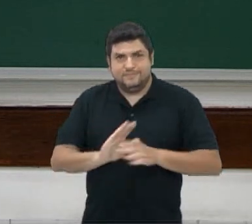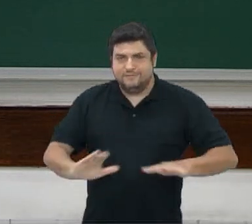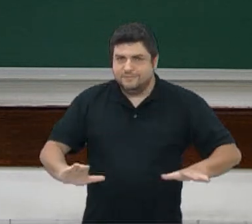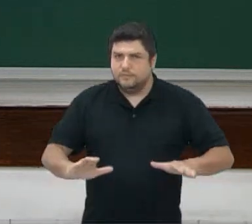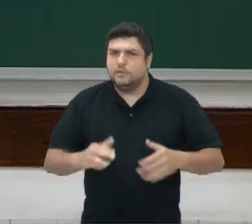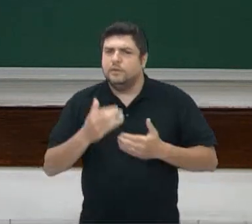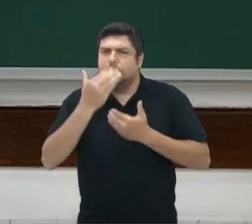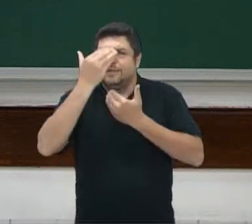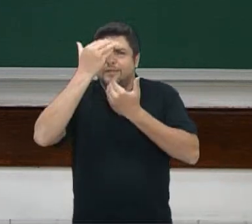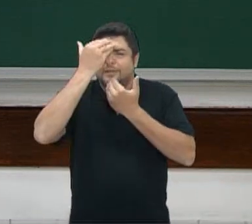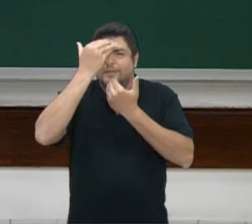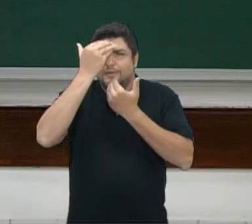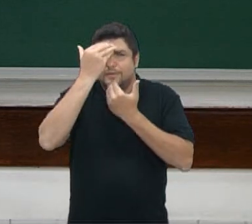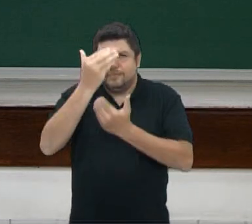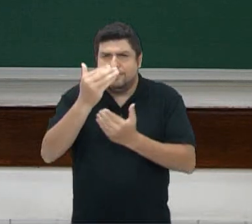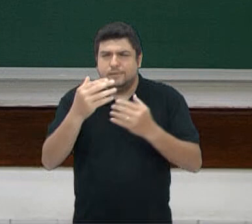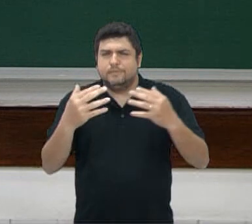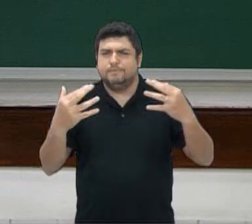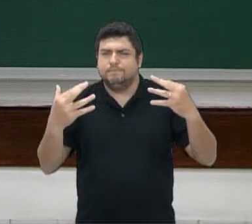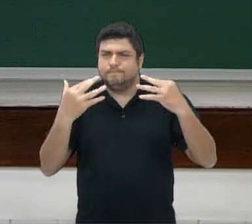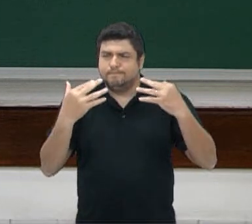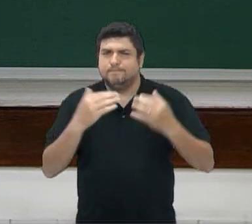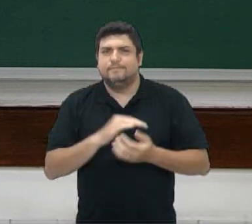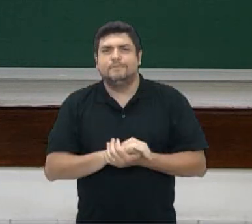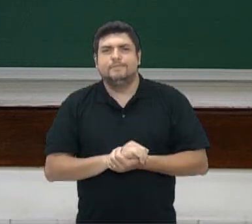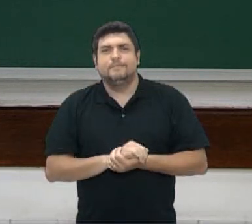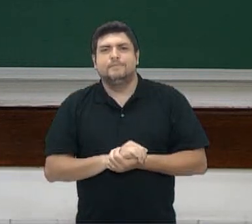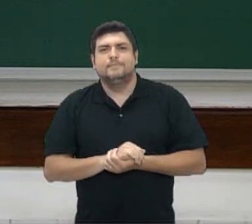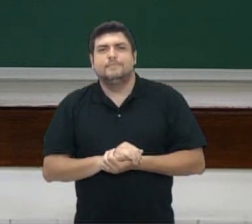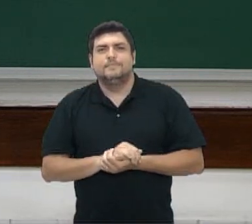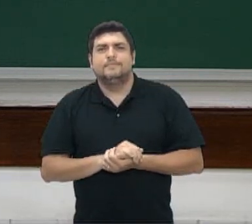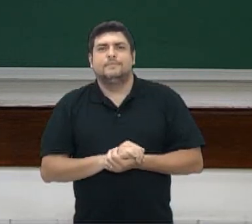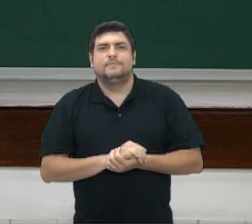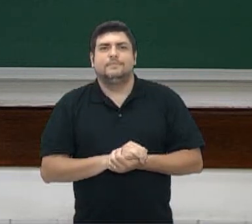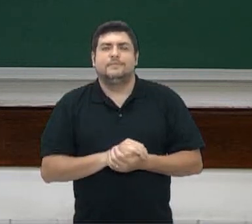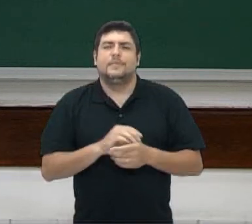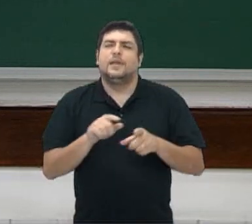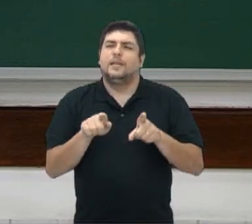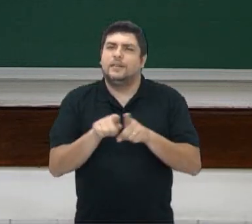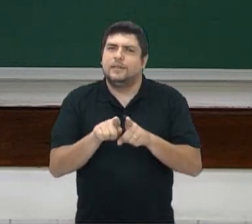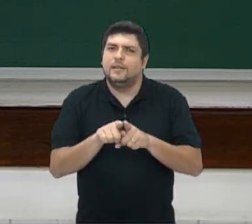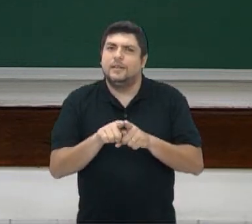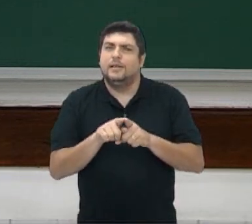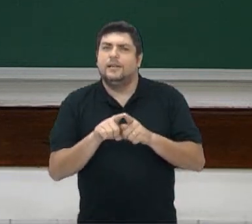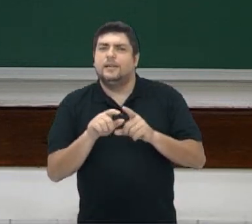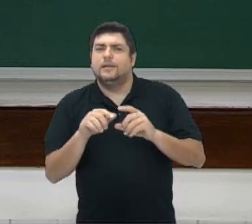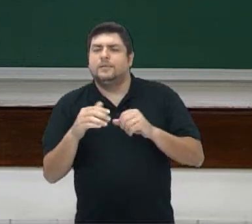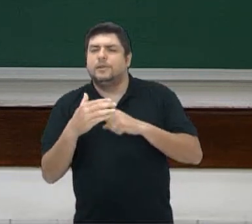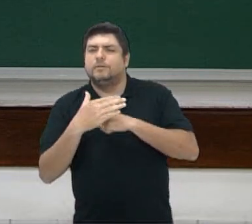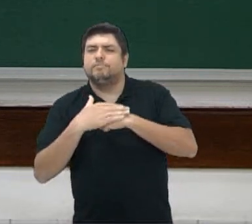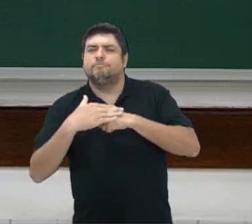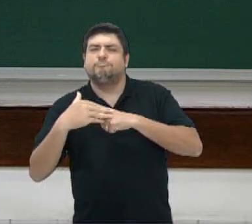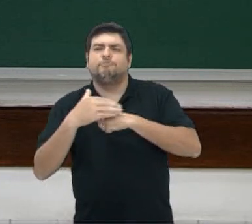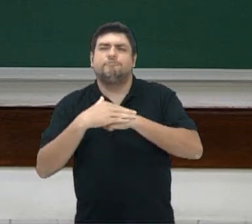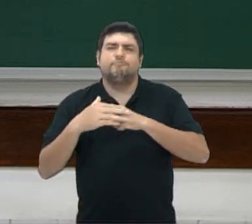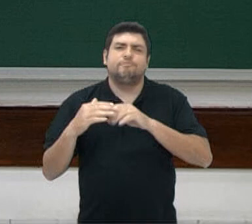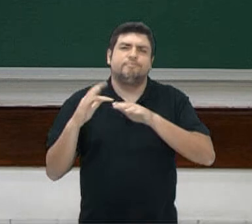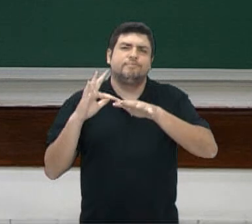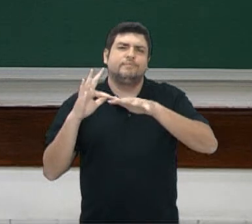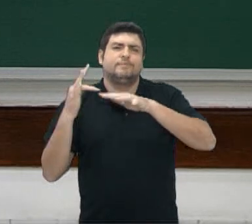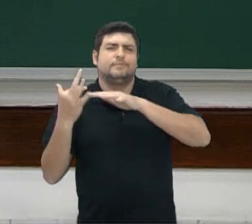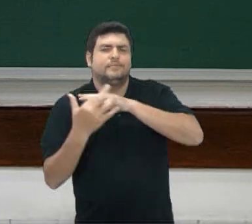Agradeço demais a atenção de vocês, né, o carinho que tenho recebido de vocês aí através das redes